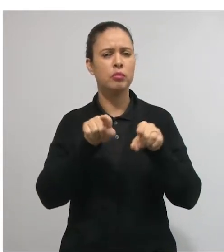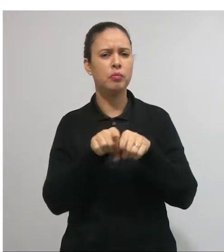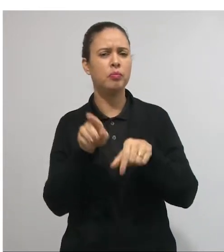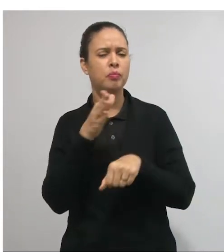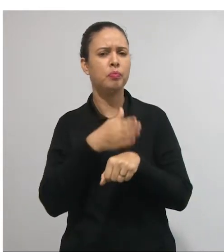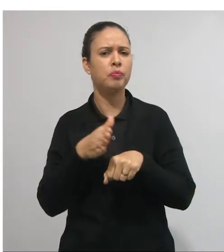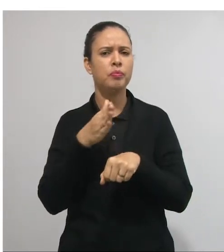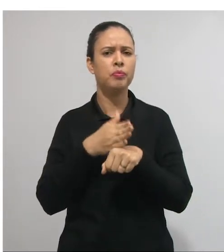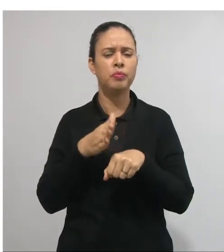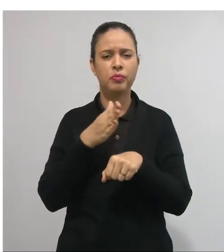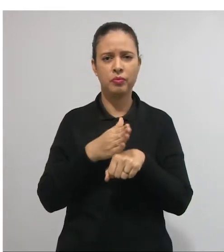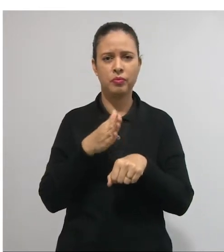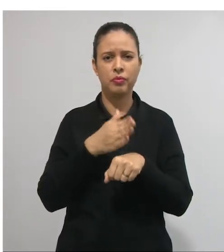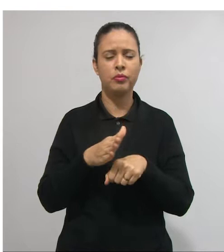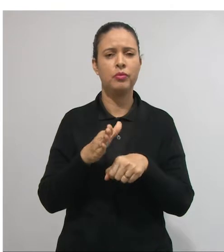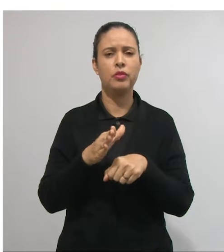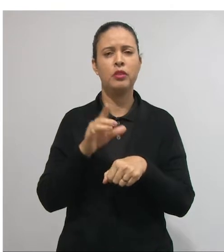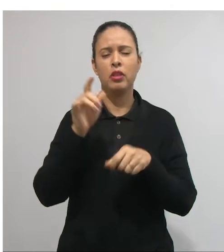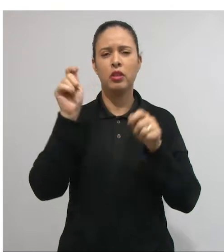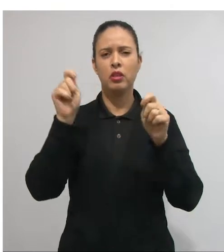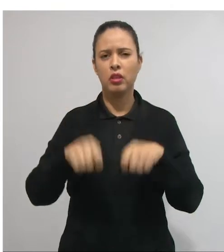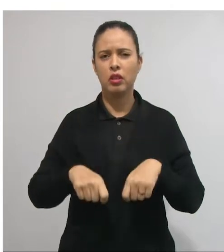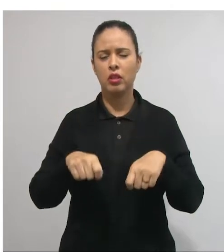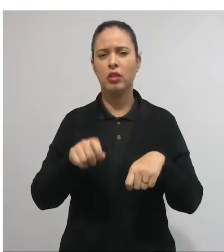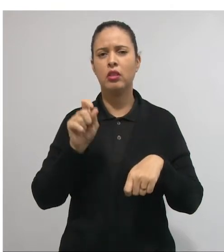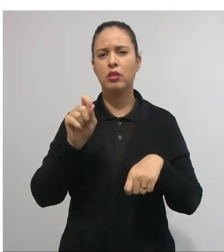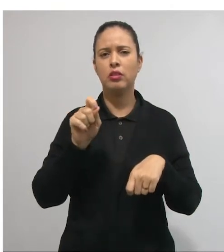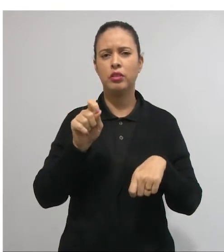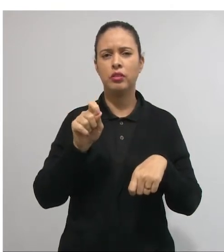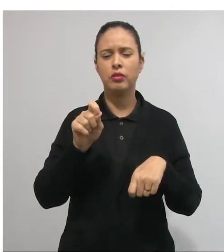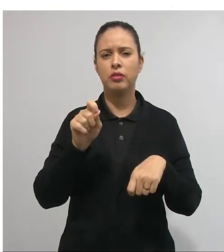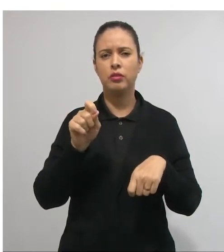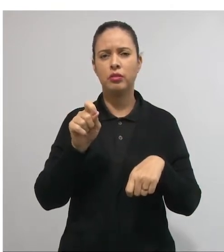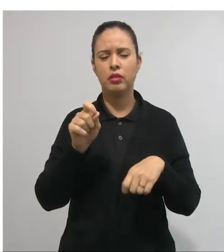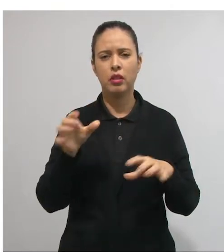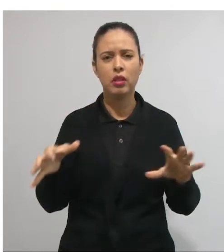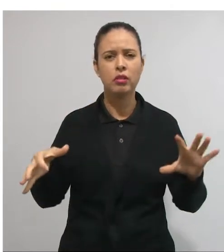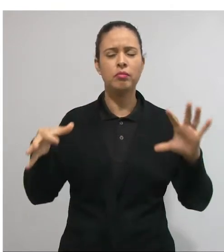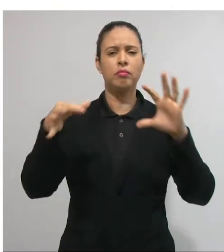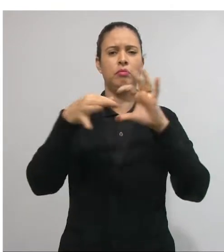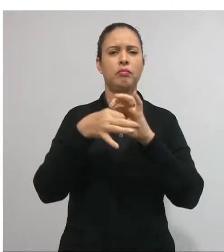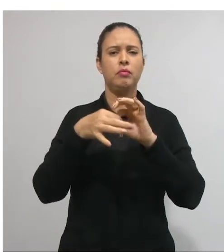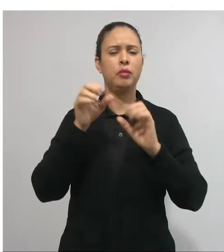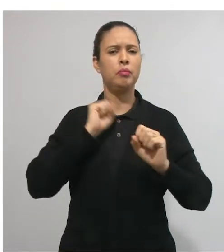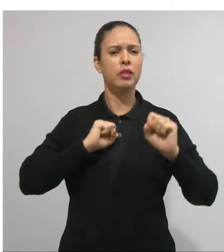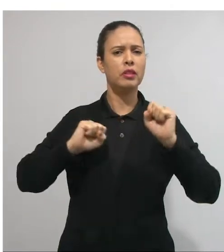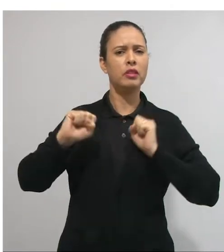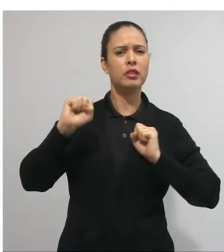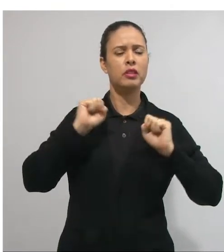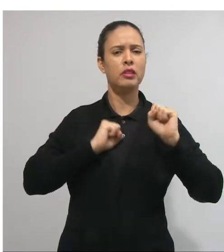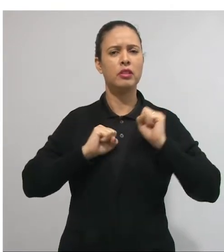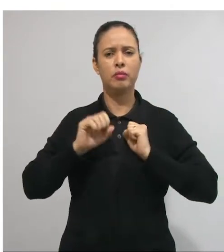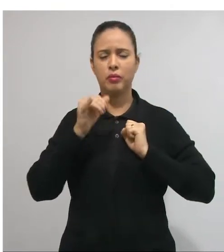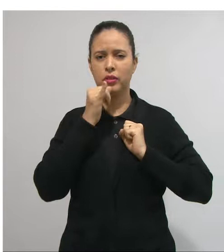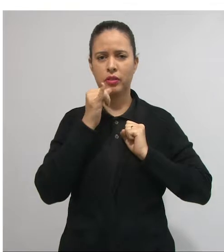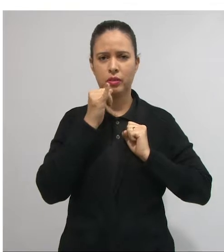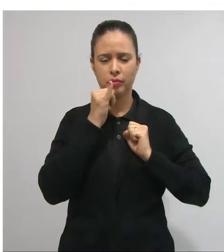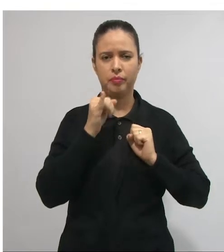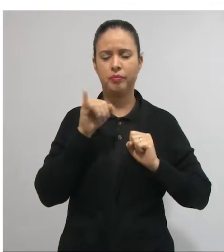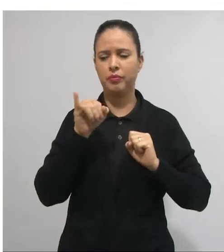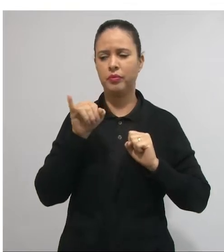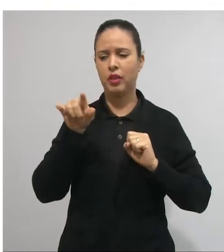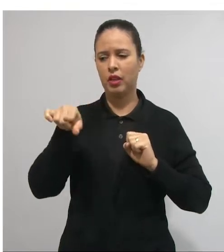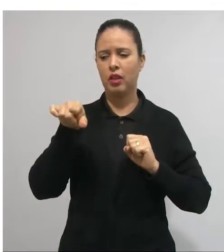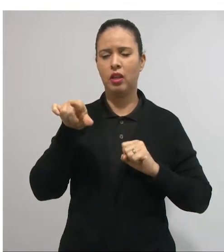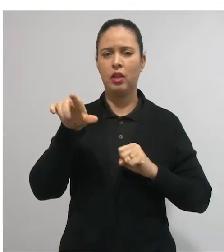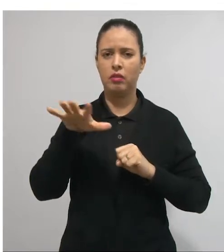práticas que permitem o quê? A conciliação de expectativas entre a